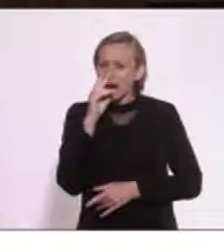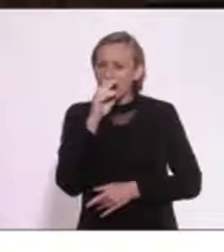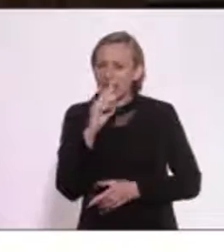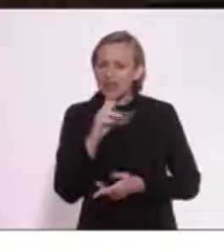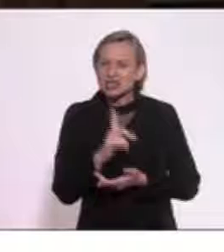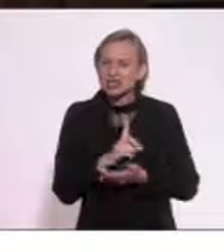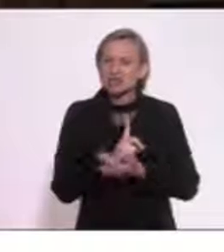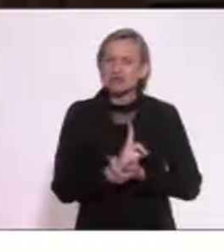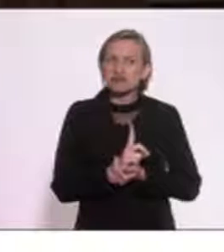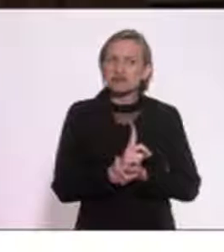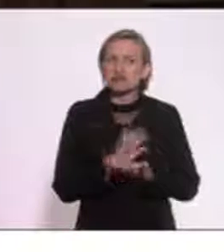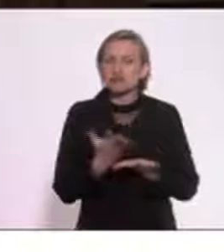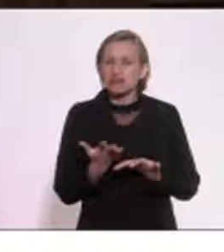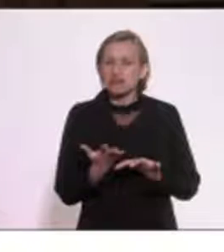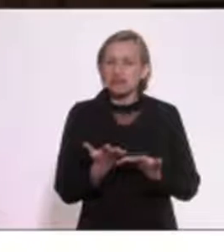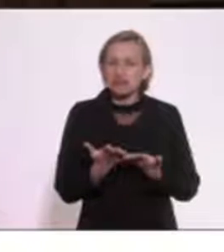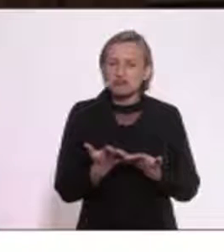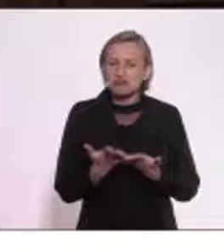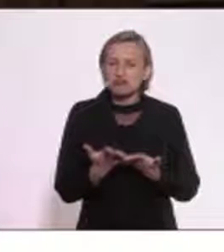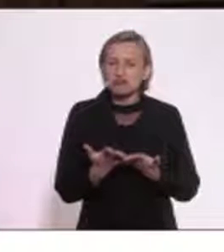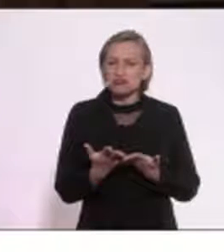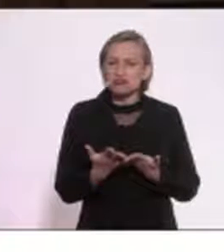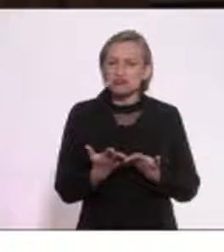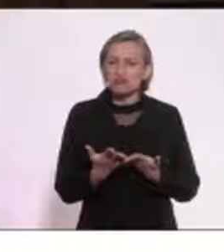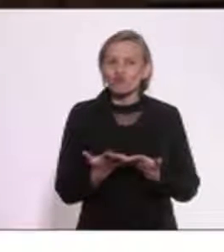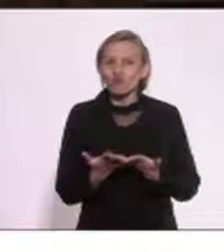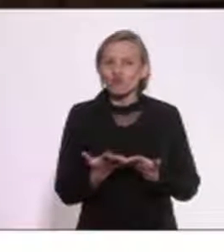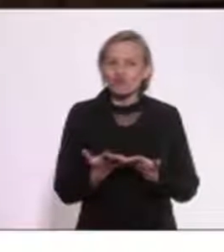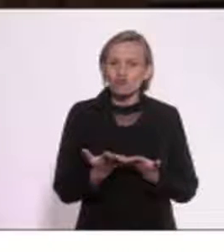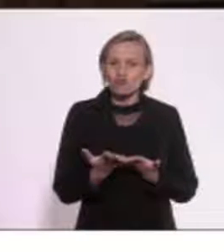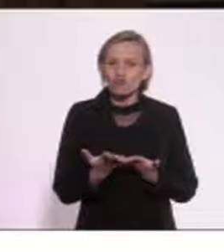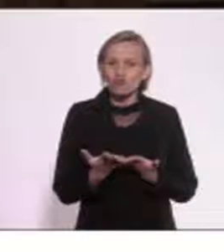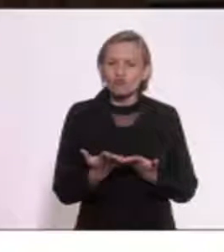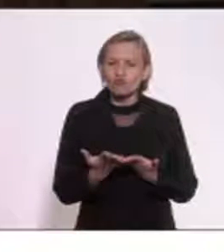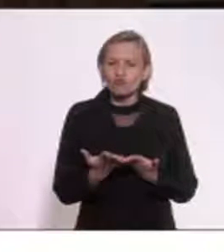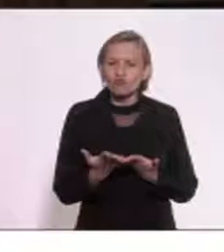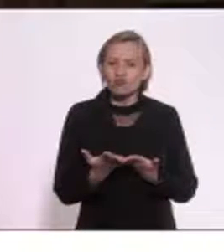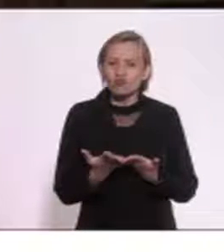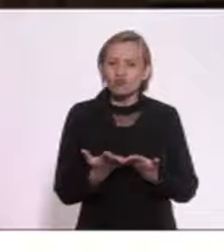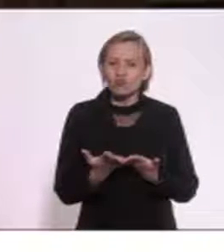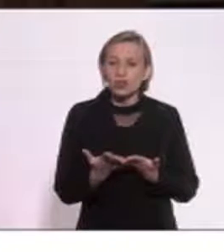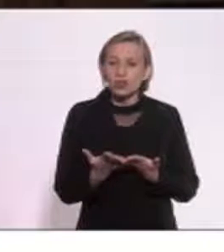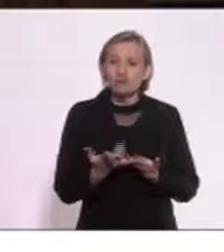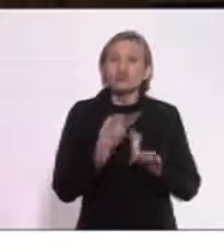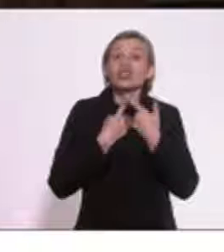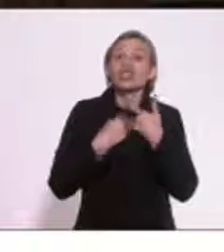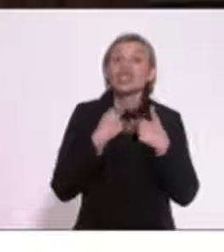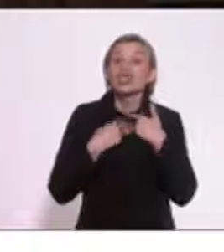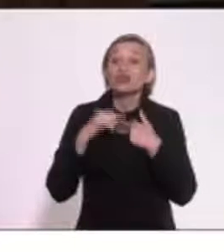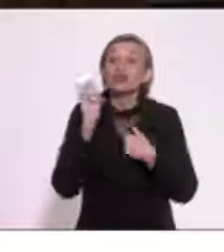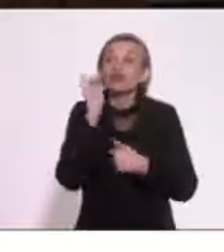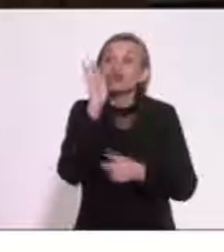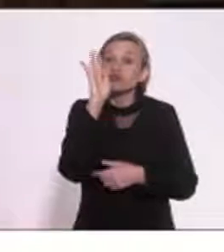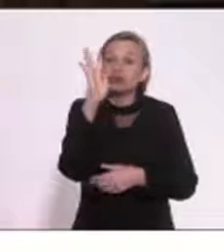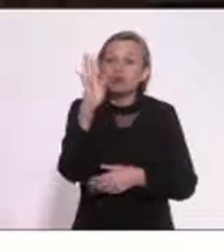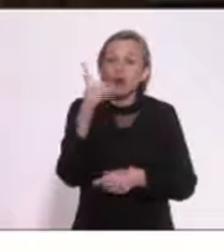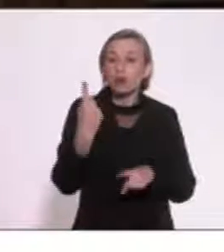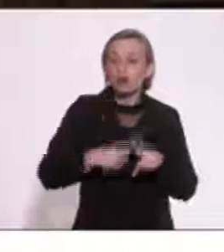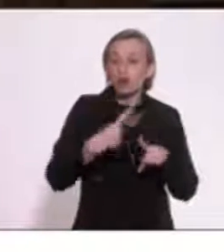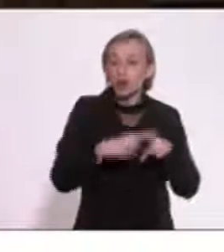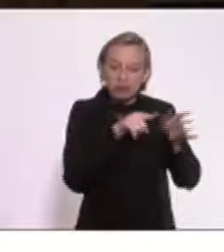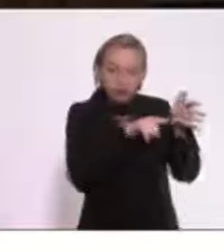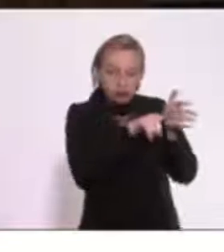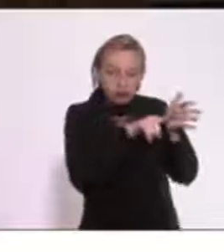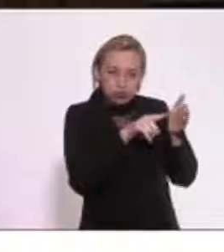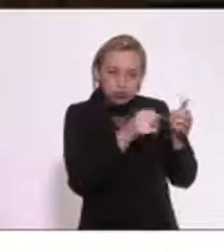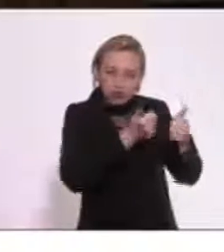que essa projeção é uma projeção com um certo grau de esperança, porque avalia que o